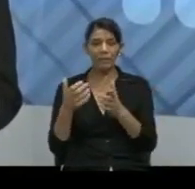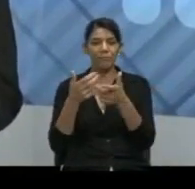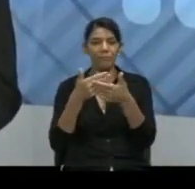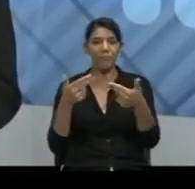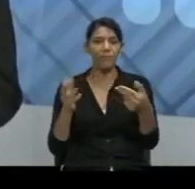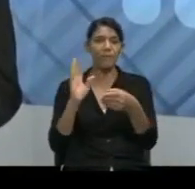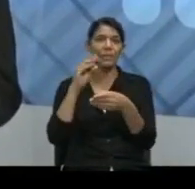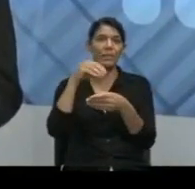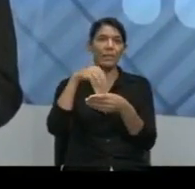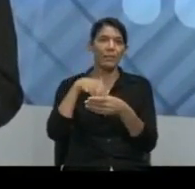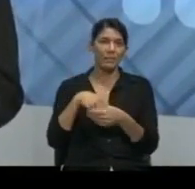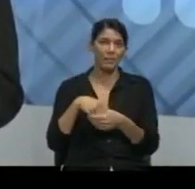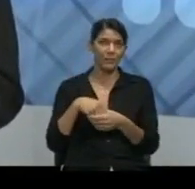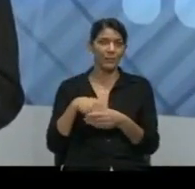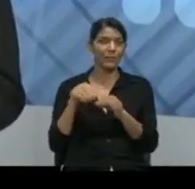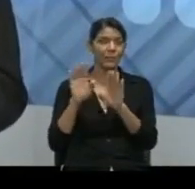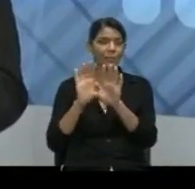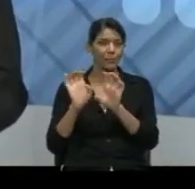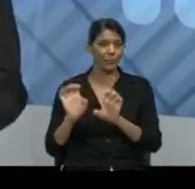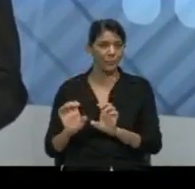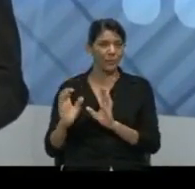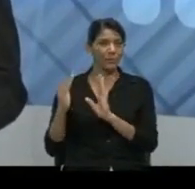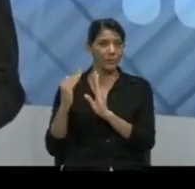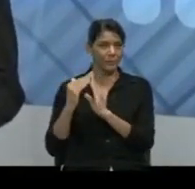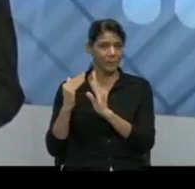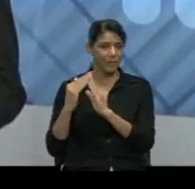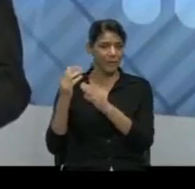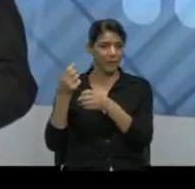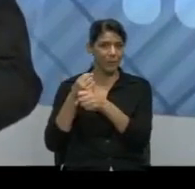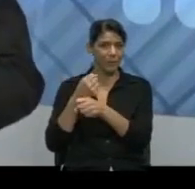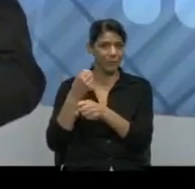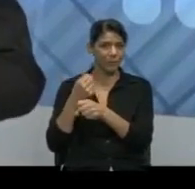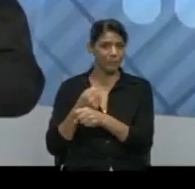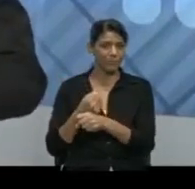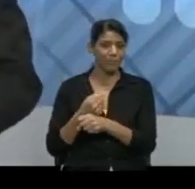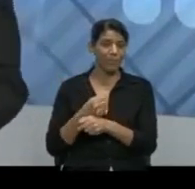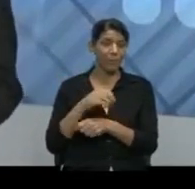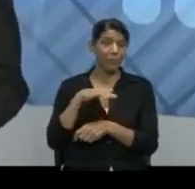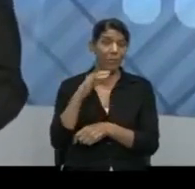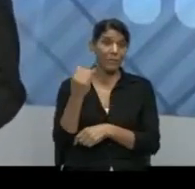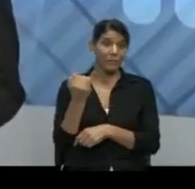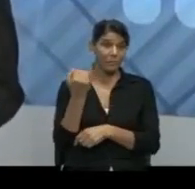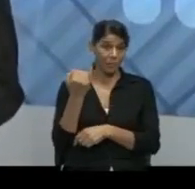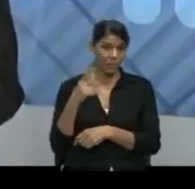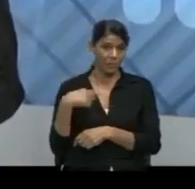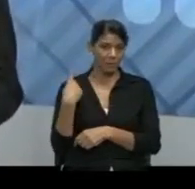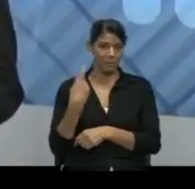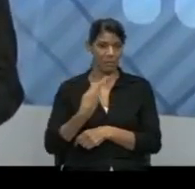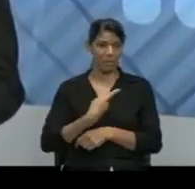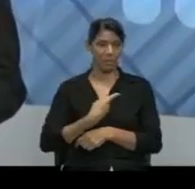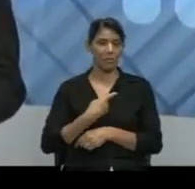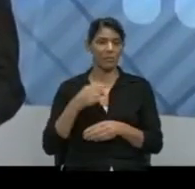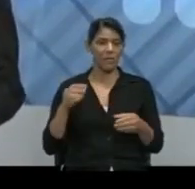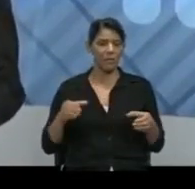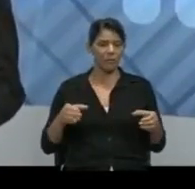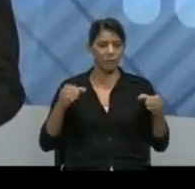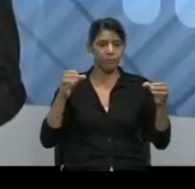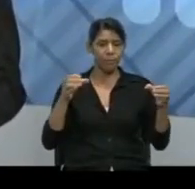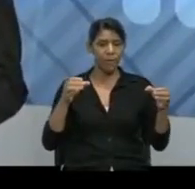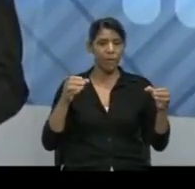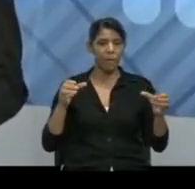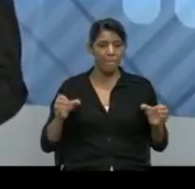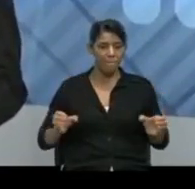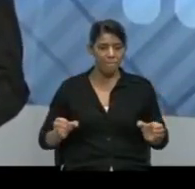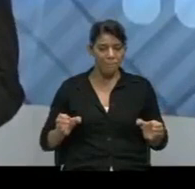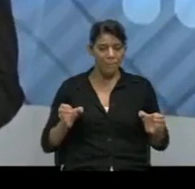que compõem uma estrutura. Tá? O que vai interessar para nós são a infra, é basicamente a infra e os